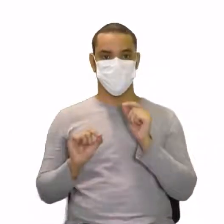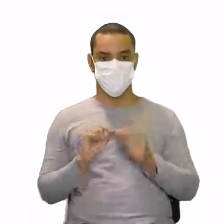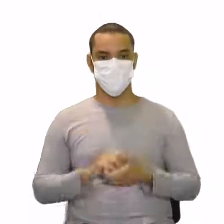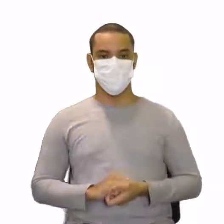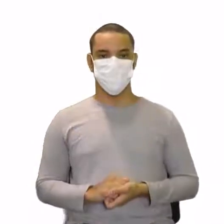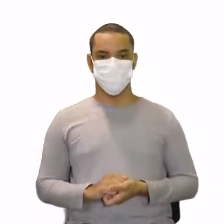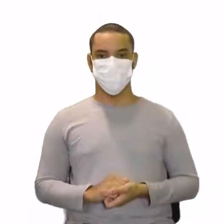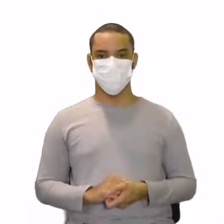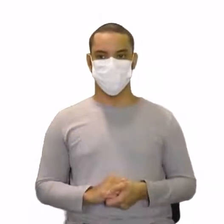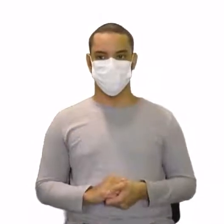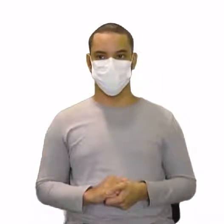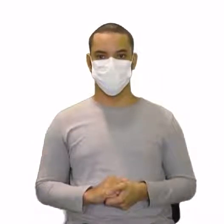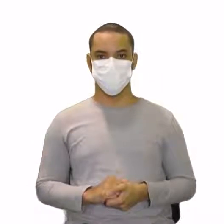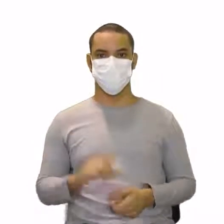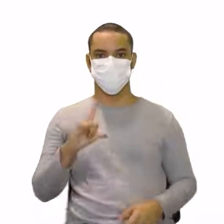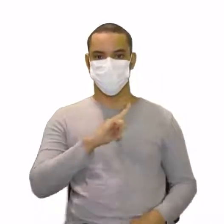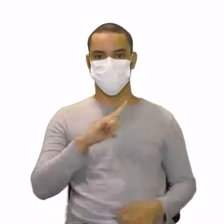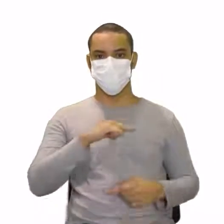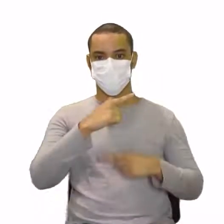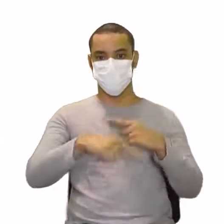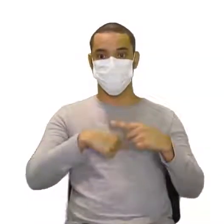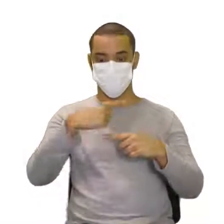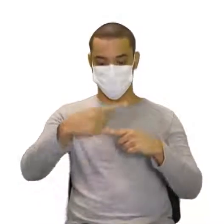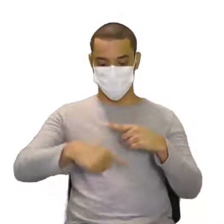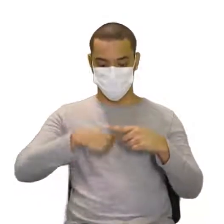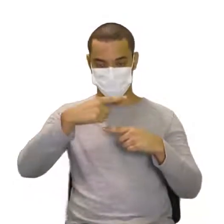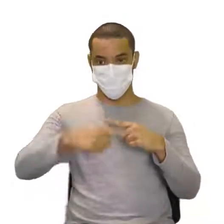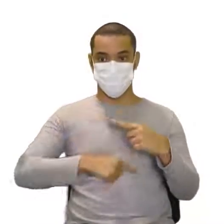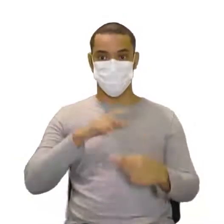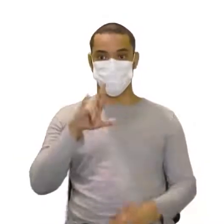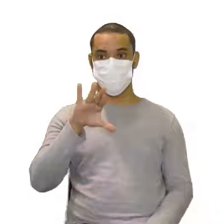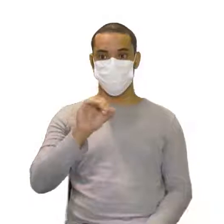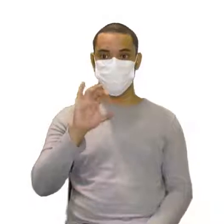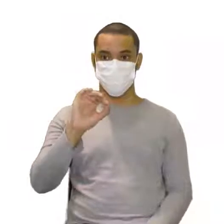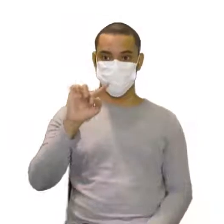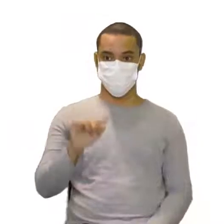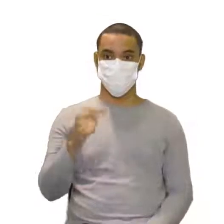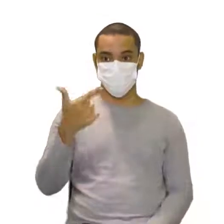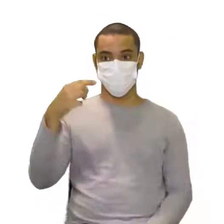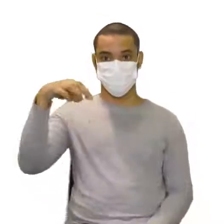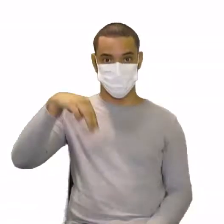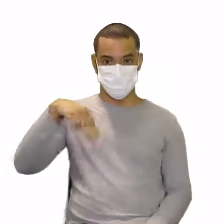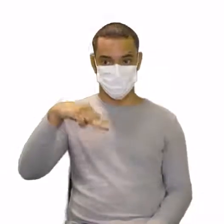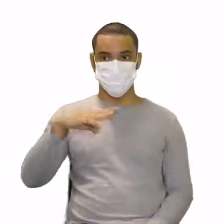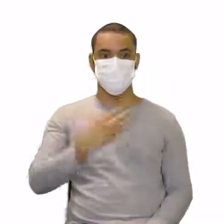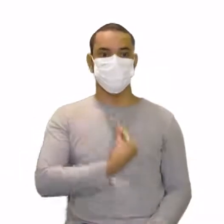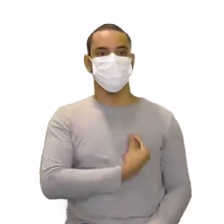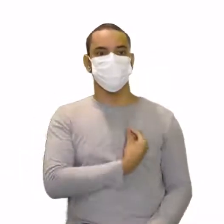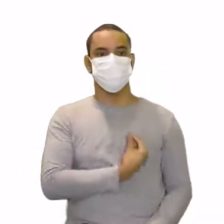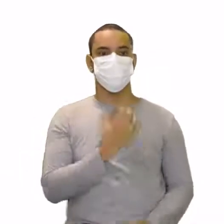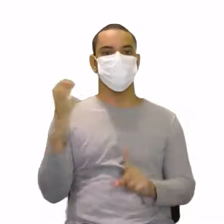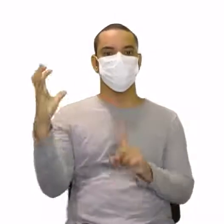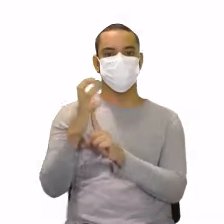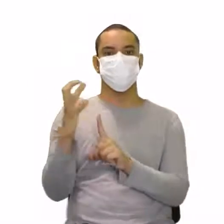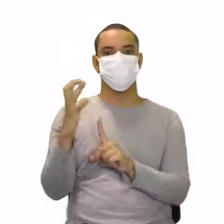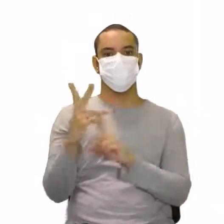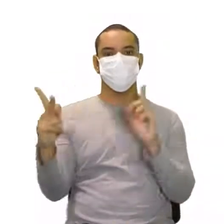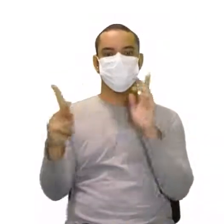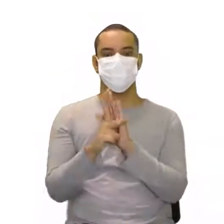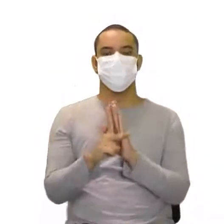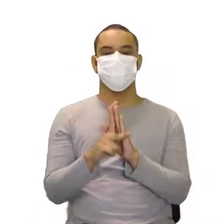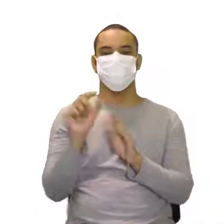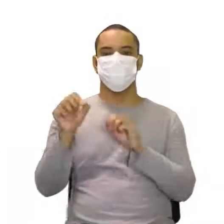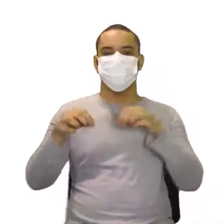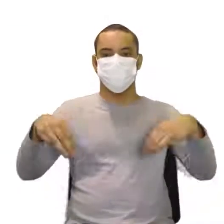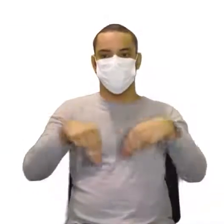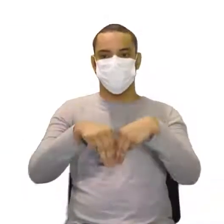lá. Uma espira circular de raio 0,2 metros está sob influência de um campo